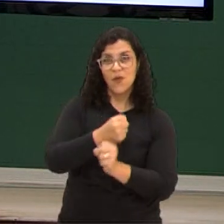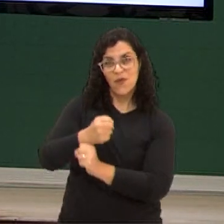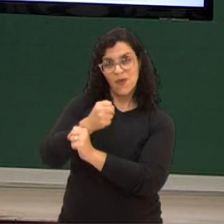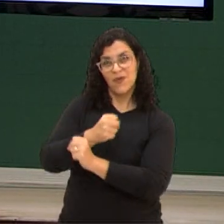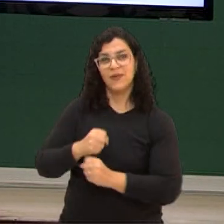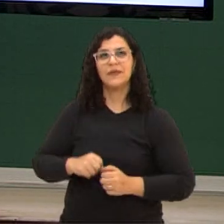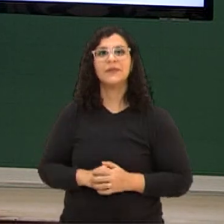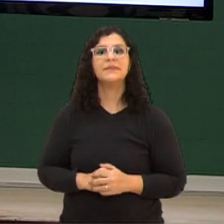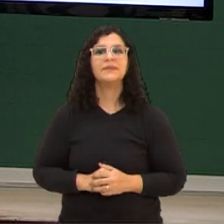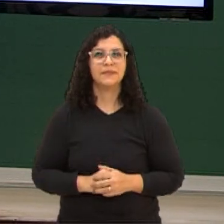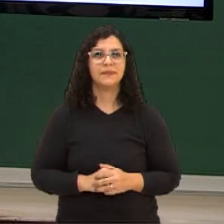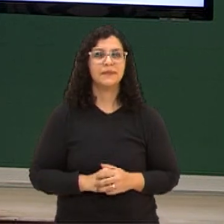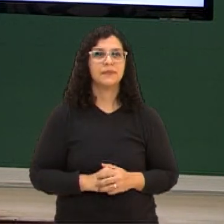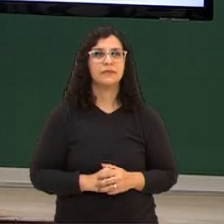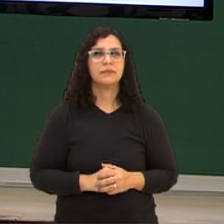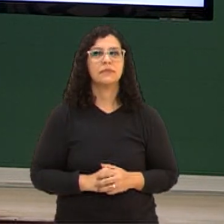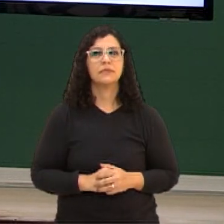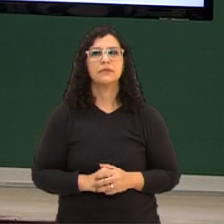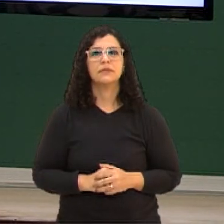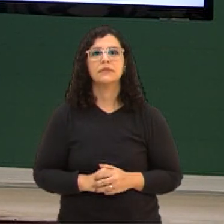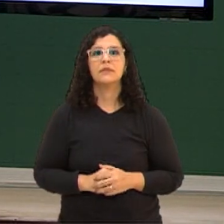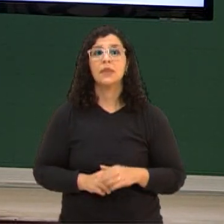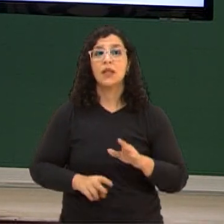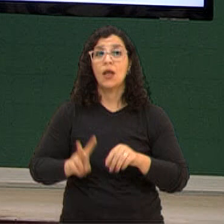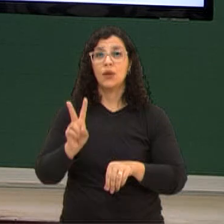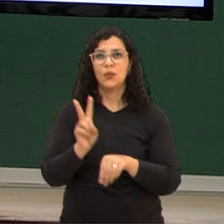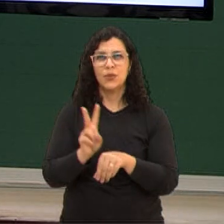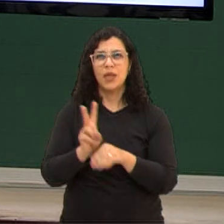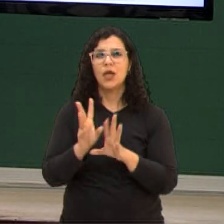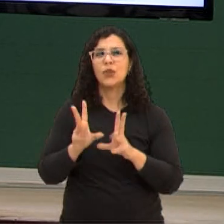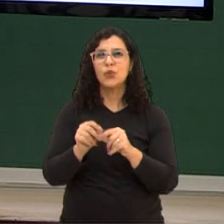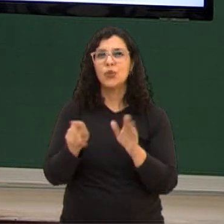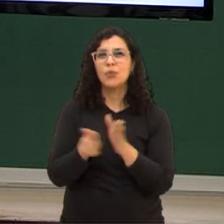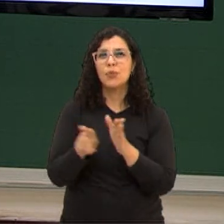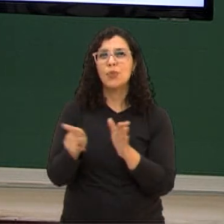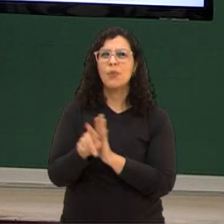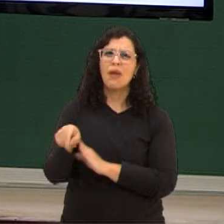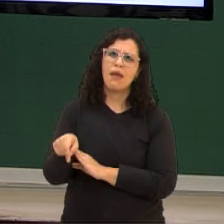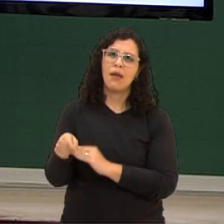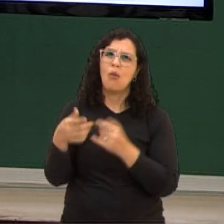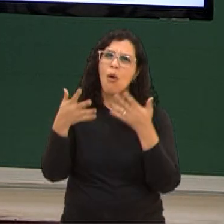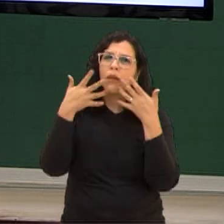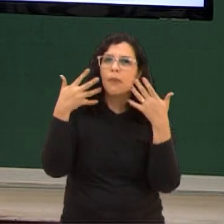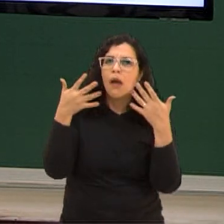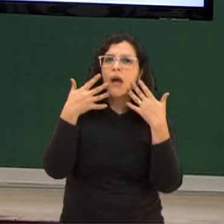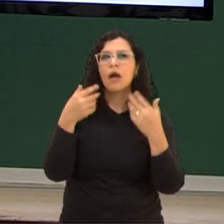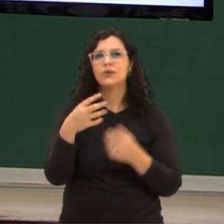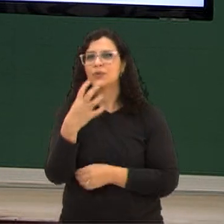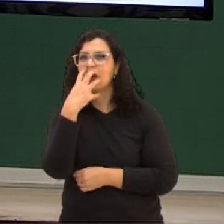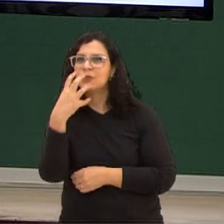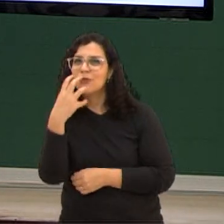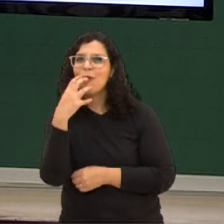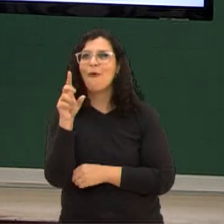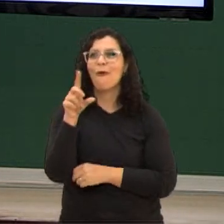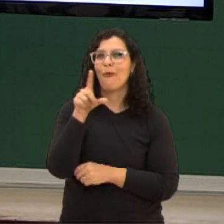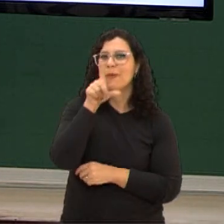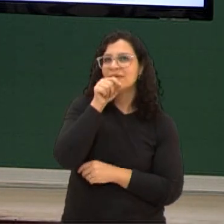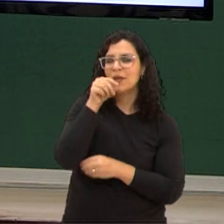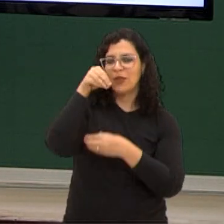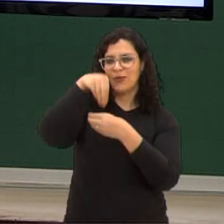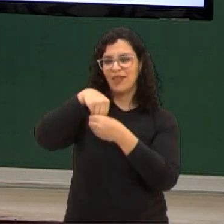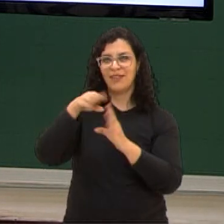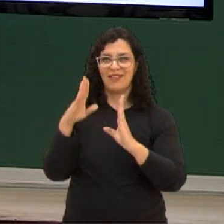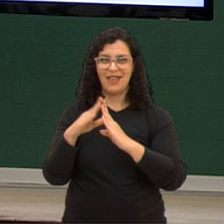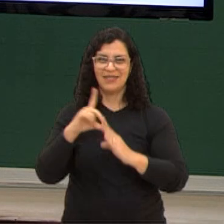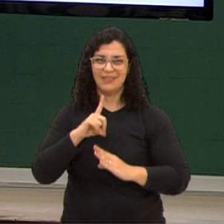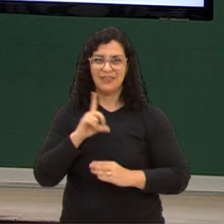a casa, né, varrer com a vassoura e cuidar da mascota é cuidar do animalzinho de estimação que tem em casa.